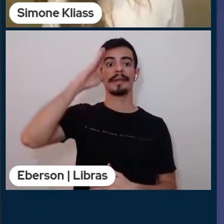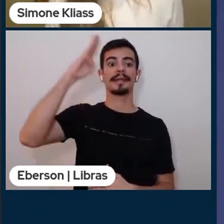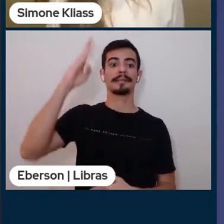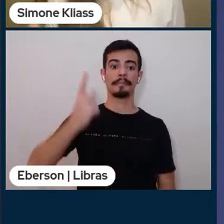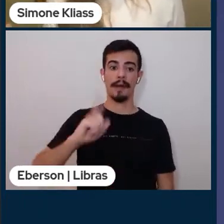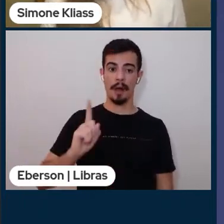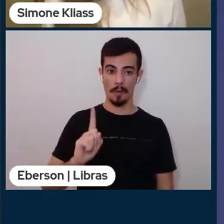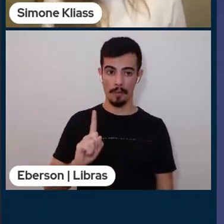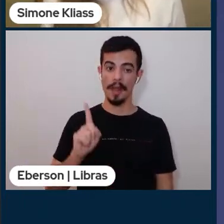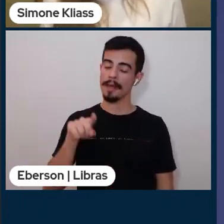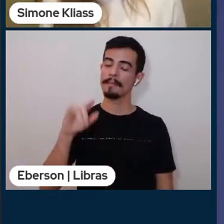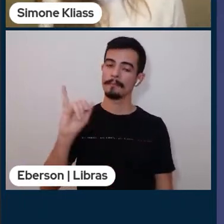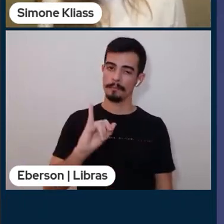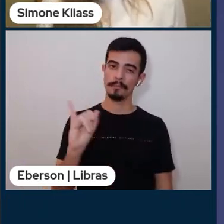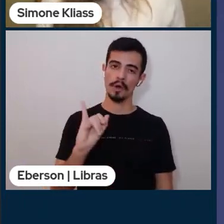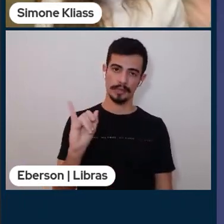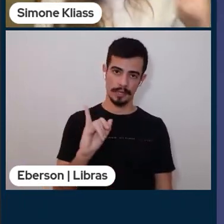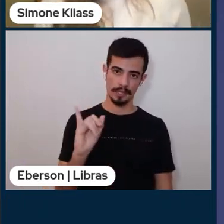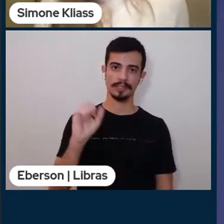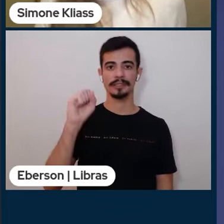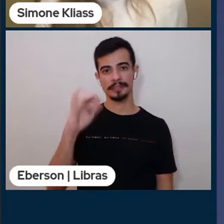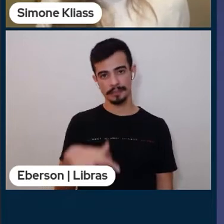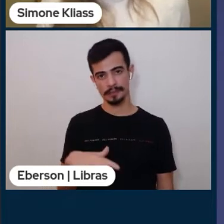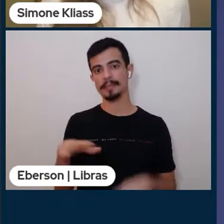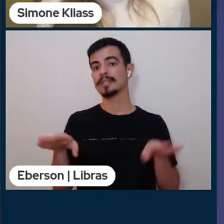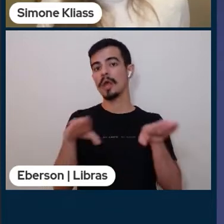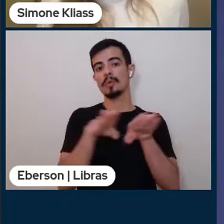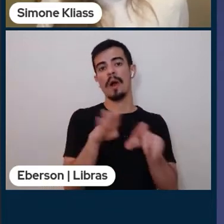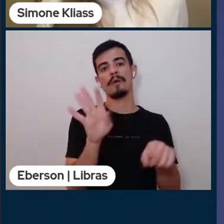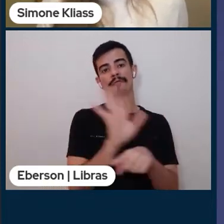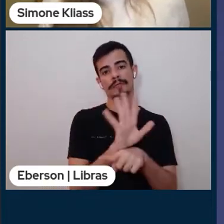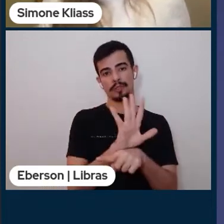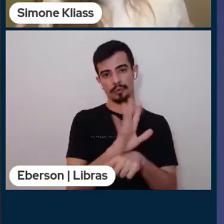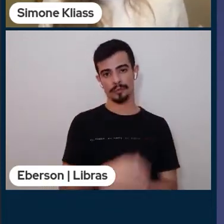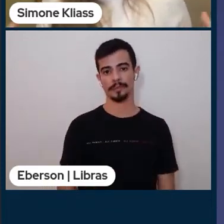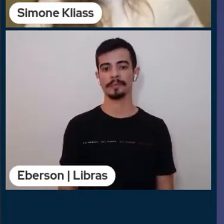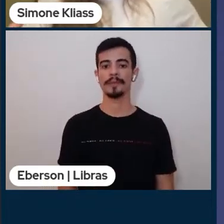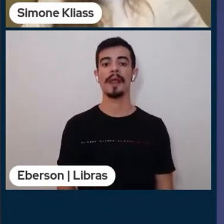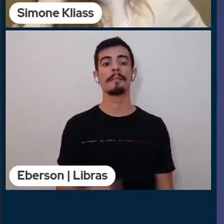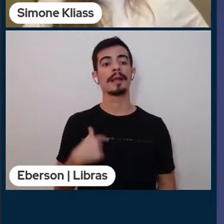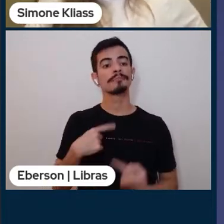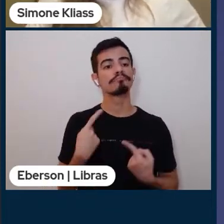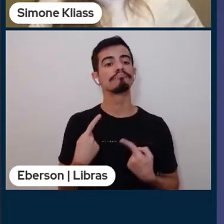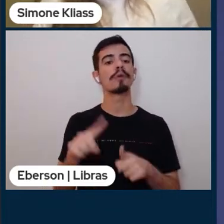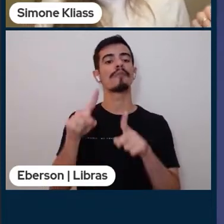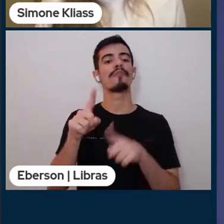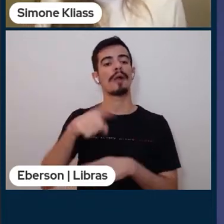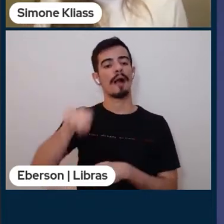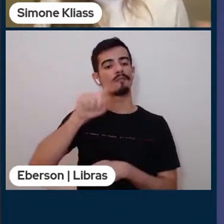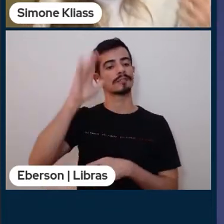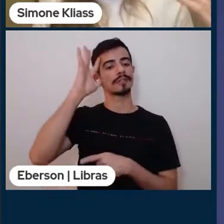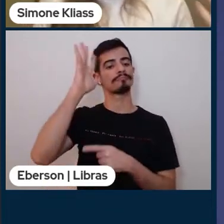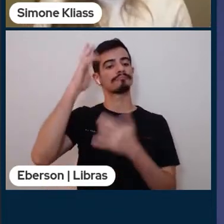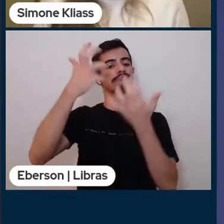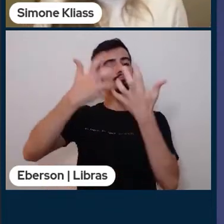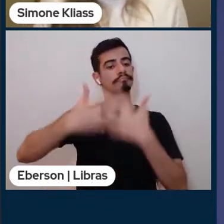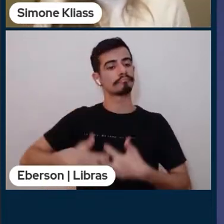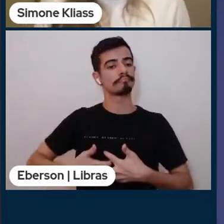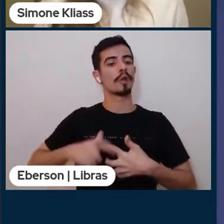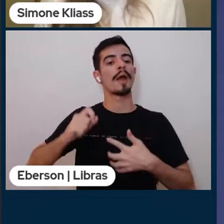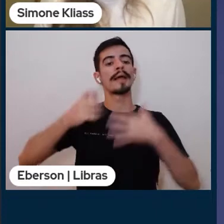ele é extremamente importante assim como o vídeo mas usei essa provocação para gente se falar por fundar um pouquinho mais de tema